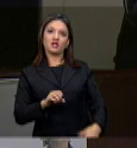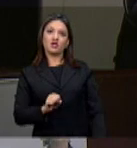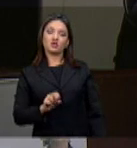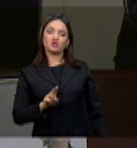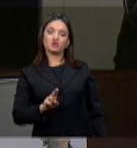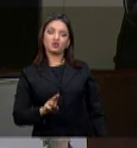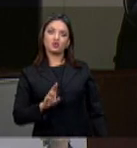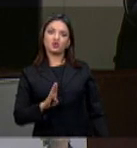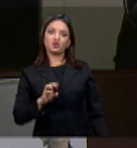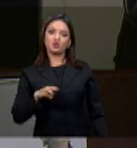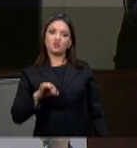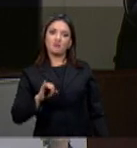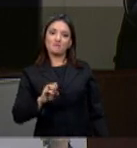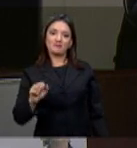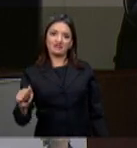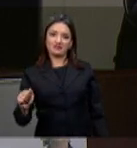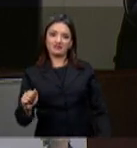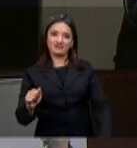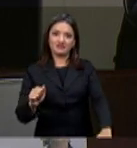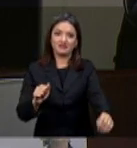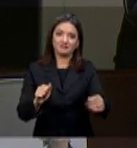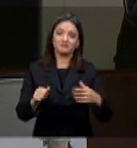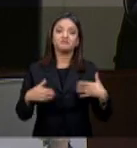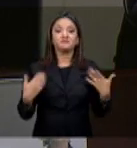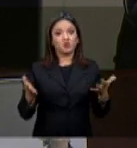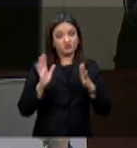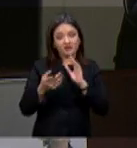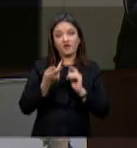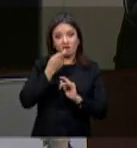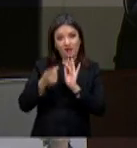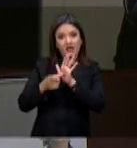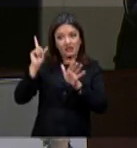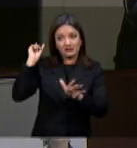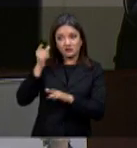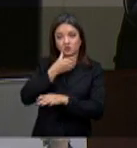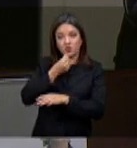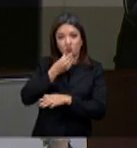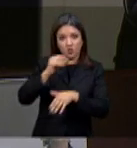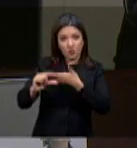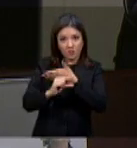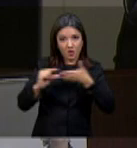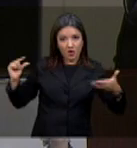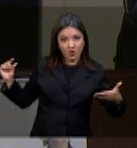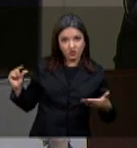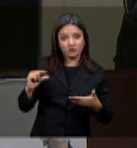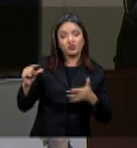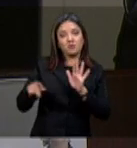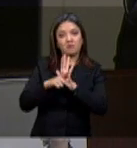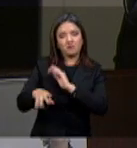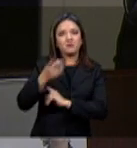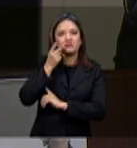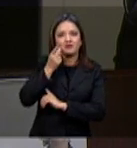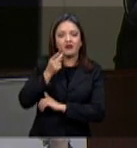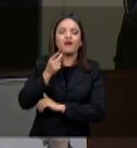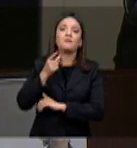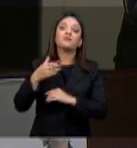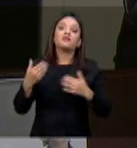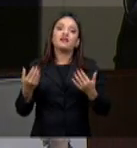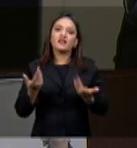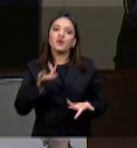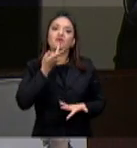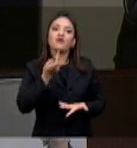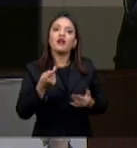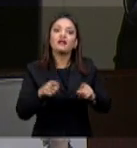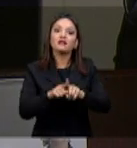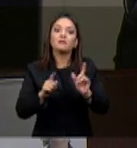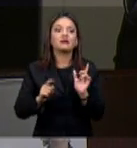uma frase da canção Pavão Misterioso, de Ednardo, compositor cearense, para me ajudar nesse pensamento, aproveito para convocar essa